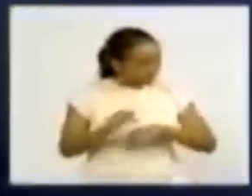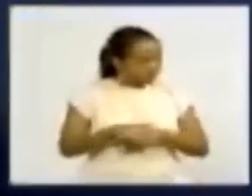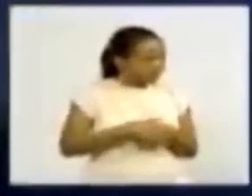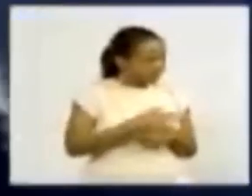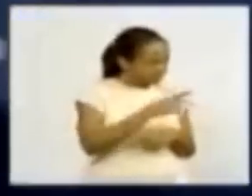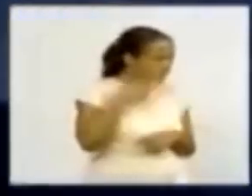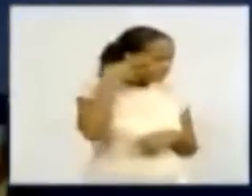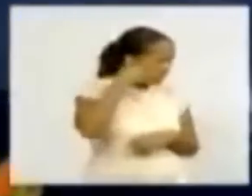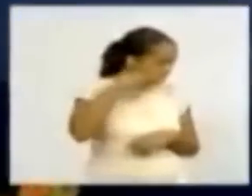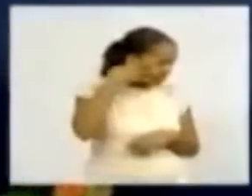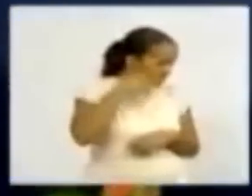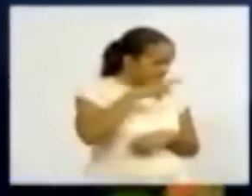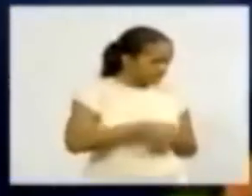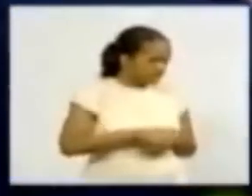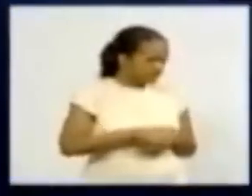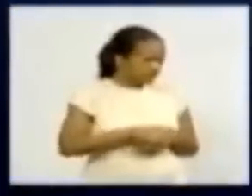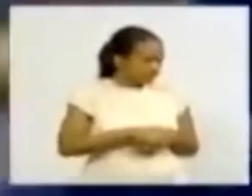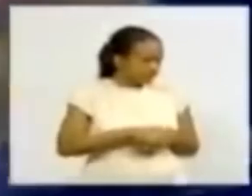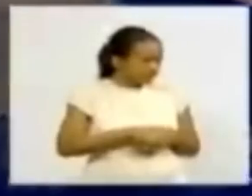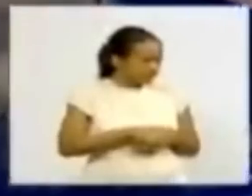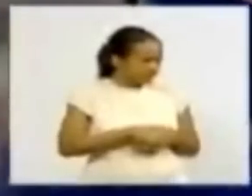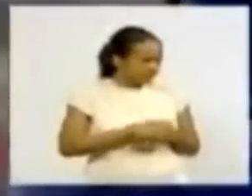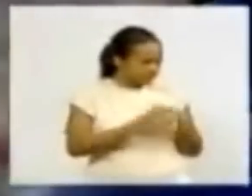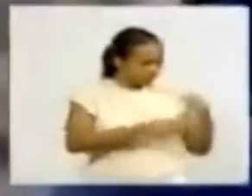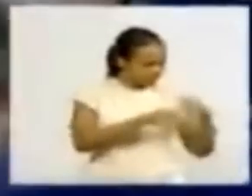Nas pregações que você vai fazer como padre, se você ficar padre,